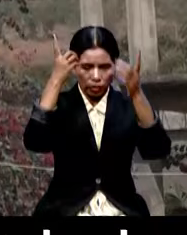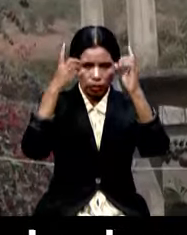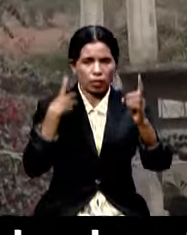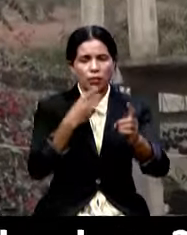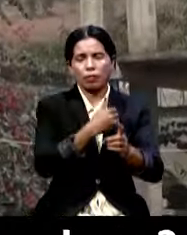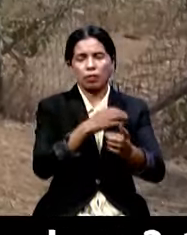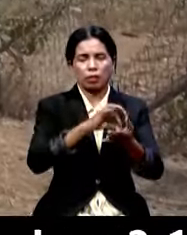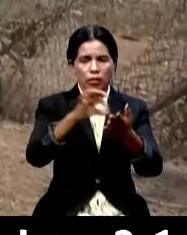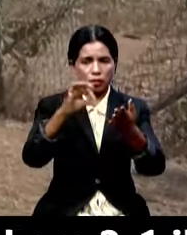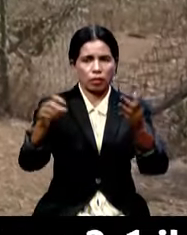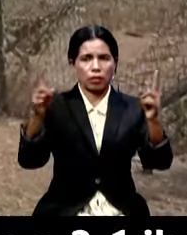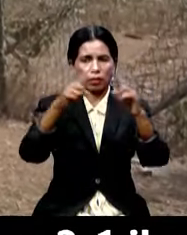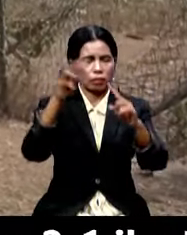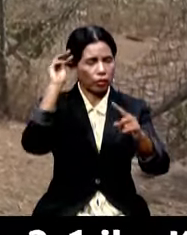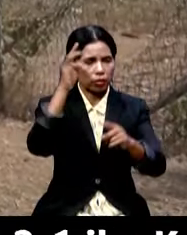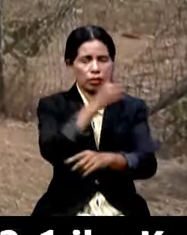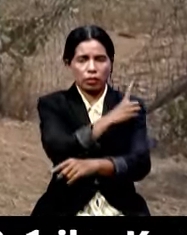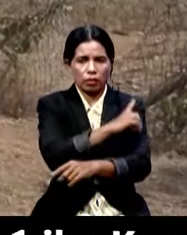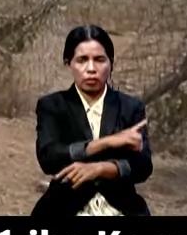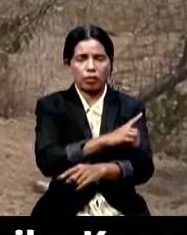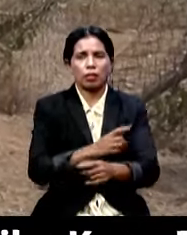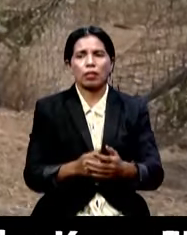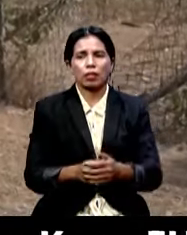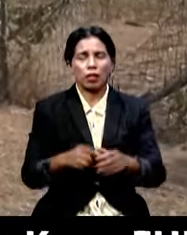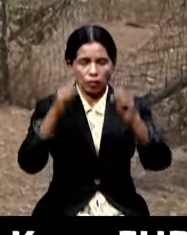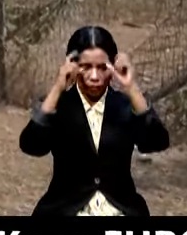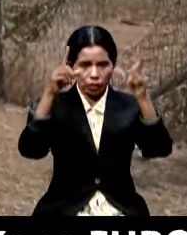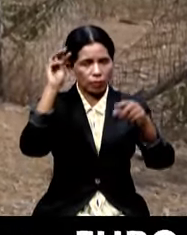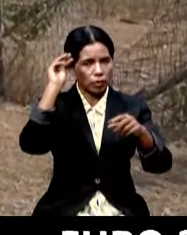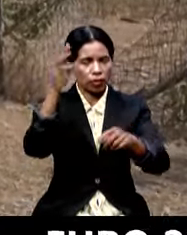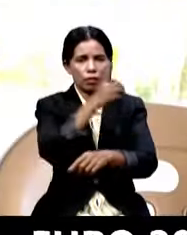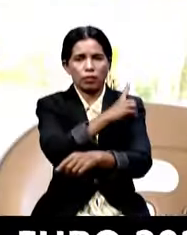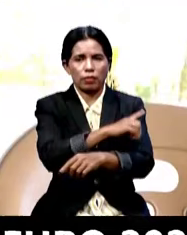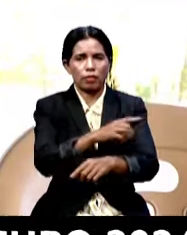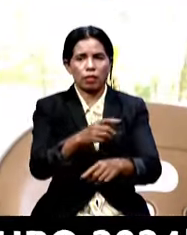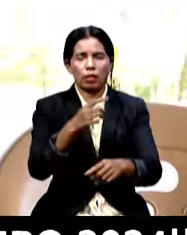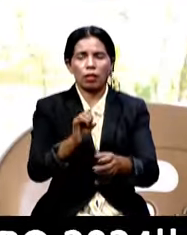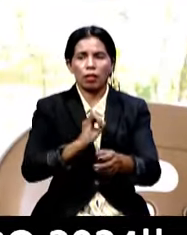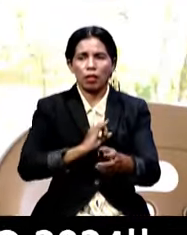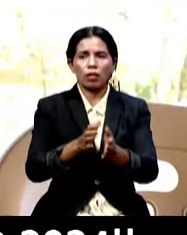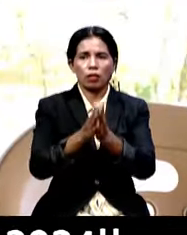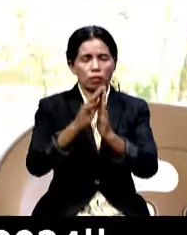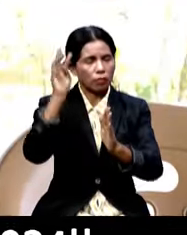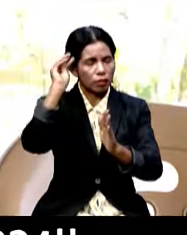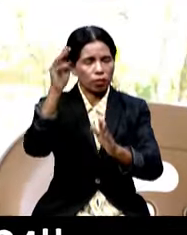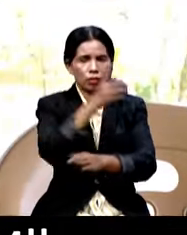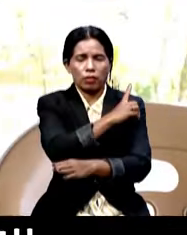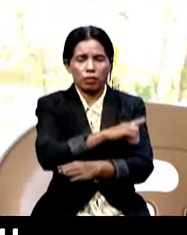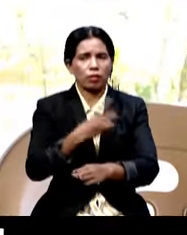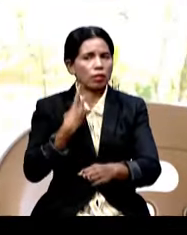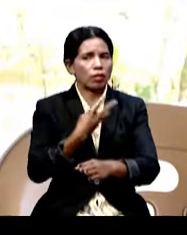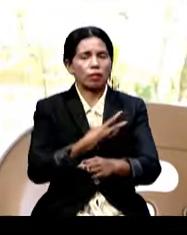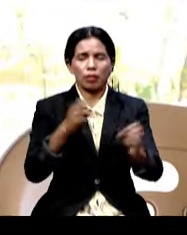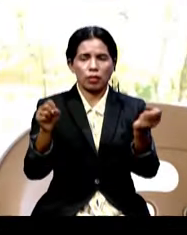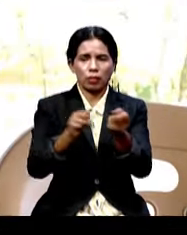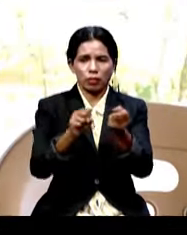sirak ba resiste ba ministro de pesa e de repente ministro de pesa ne ma hau husu ba ministro de pesa am la contribui